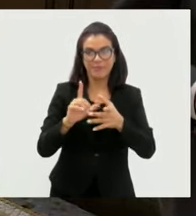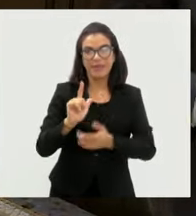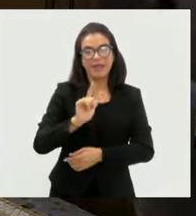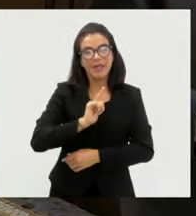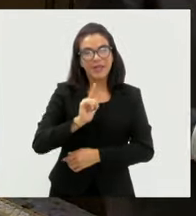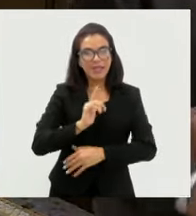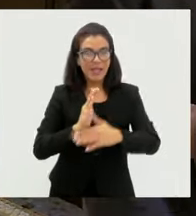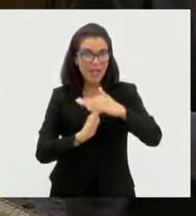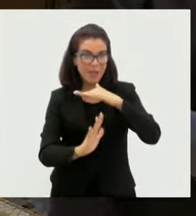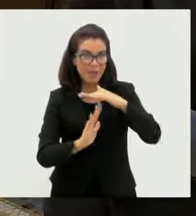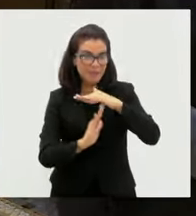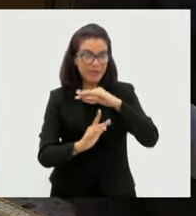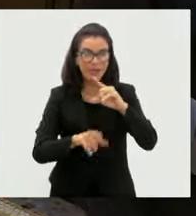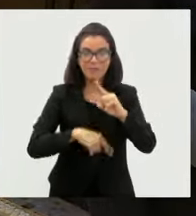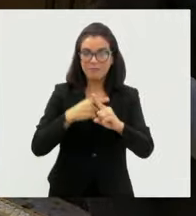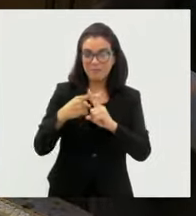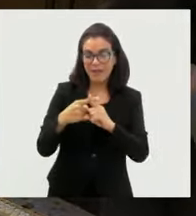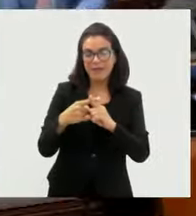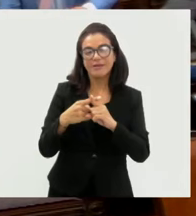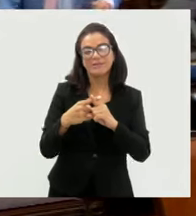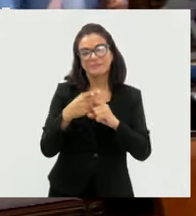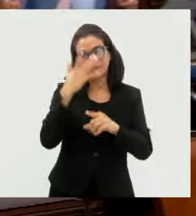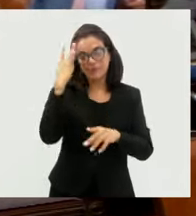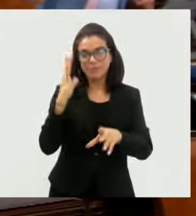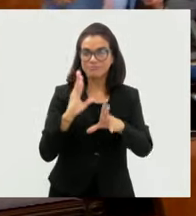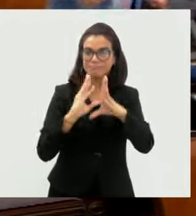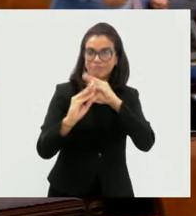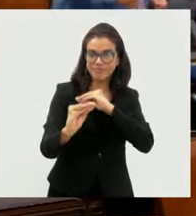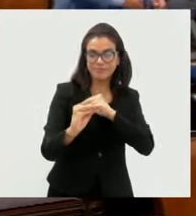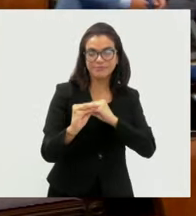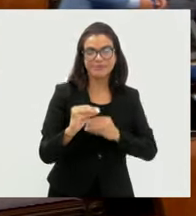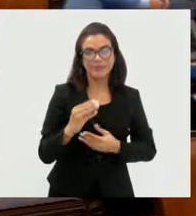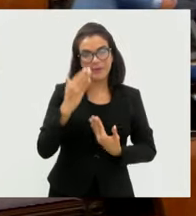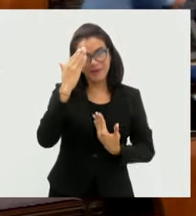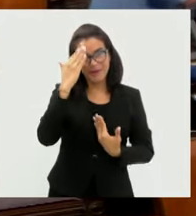migrantes e refugiados do mundo afora. Obrigado, deputada Dani.